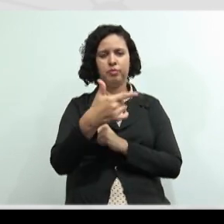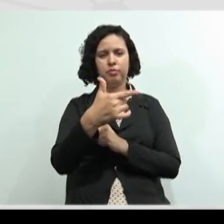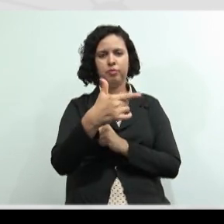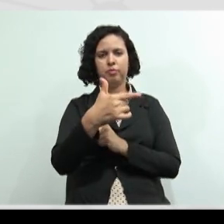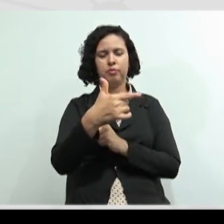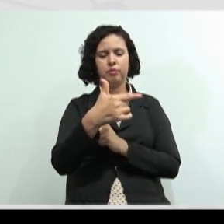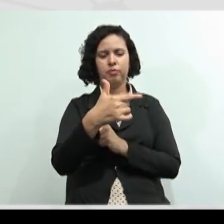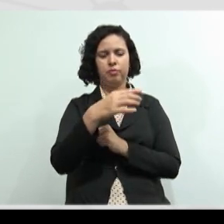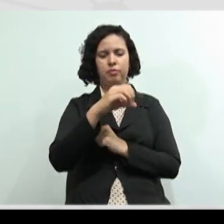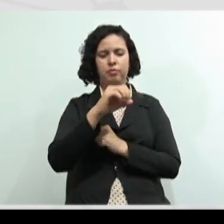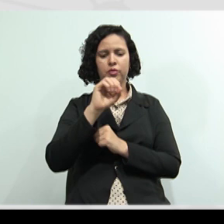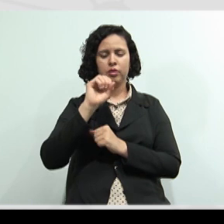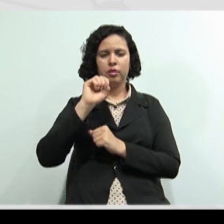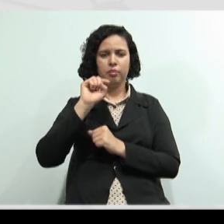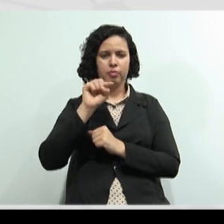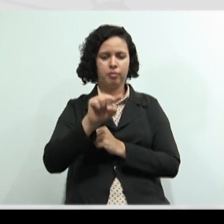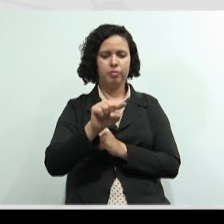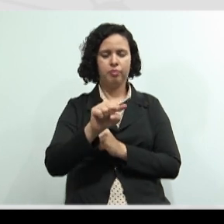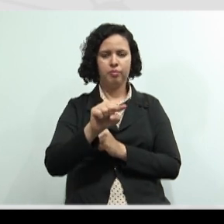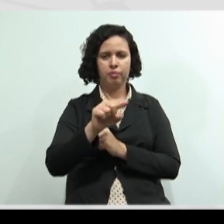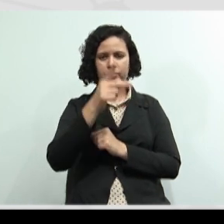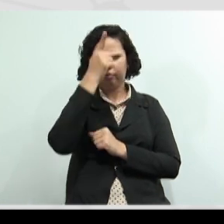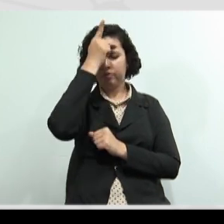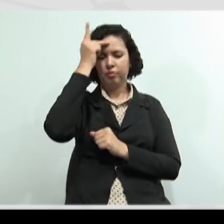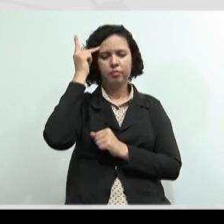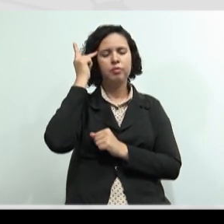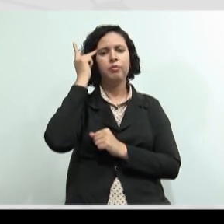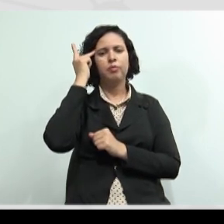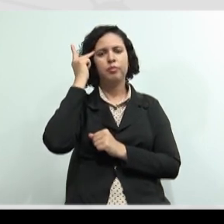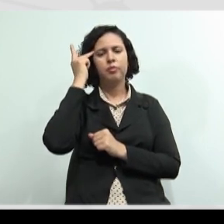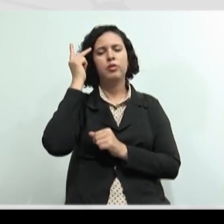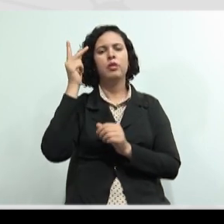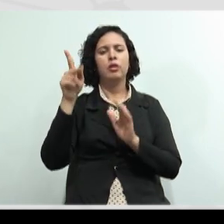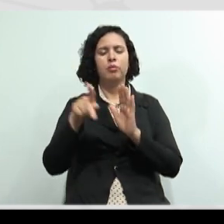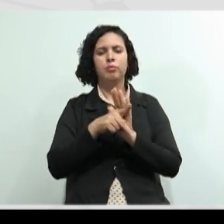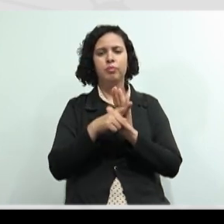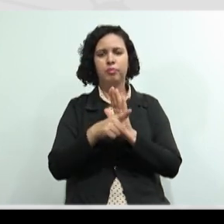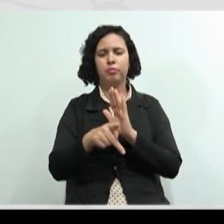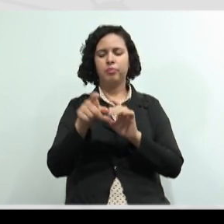muito presente e faz parte da cultura local.